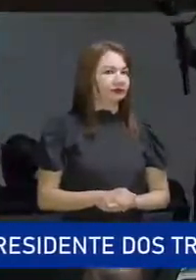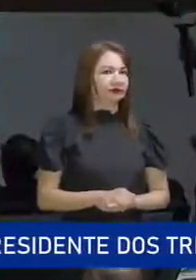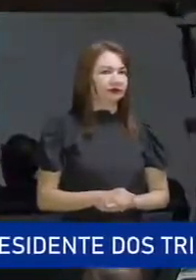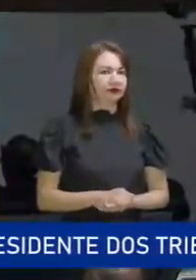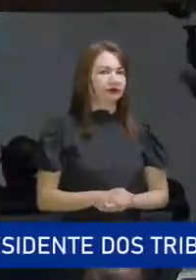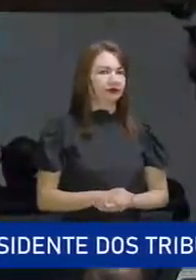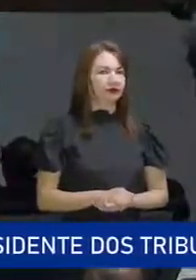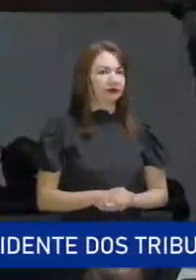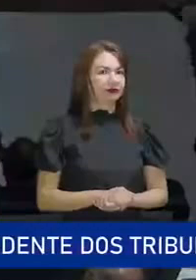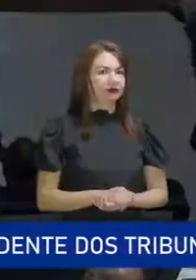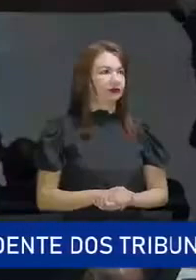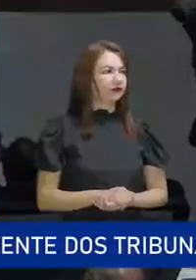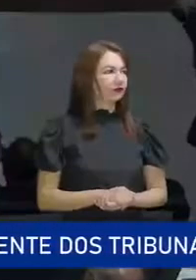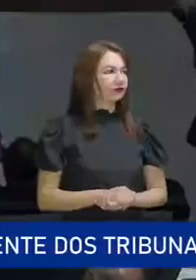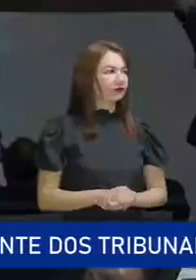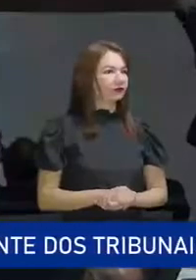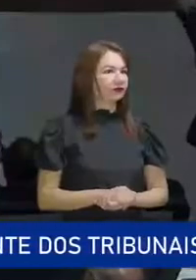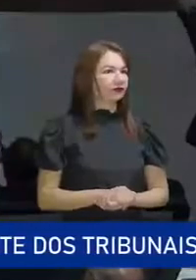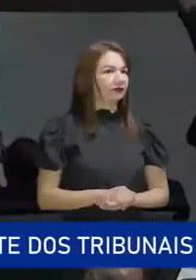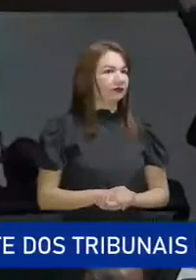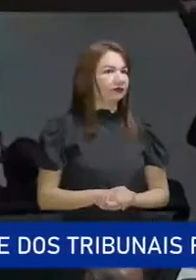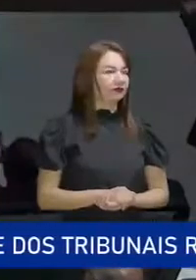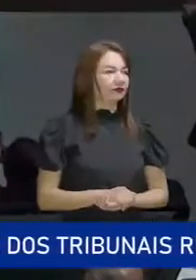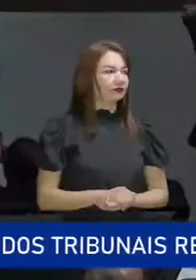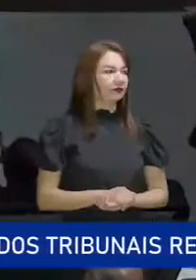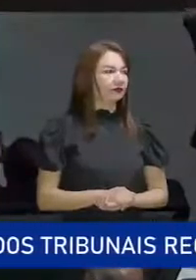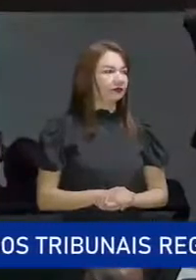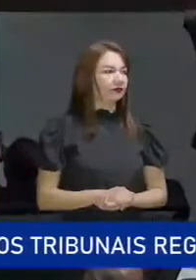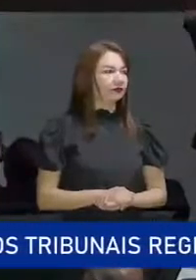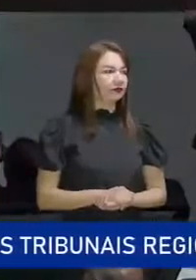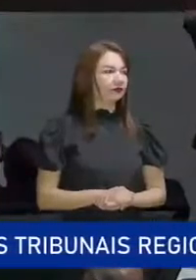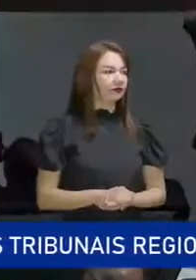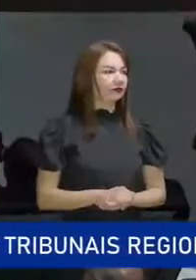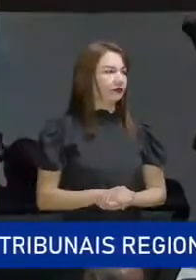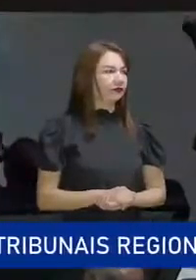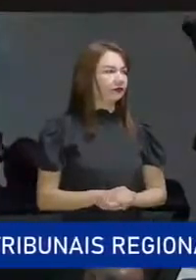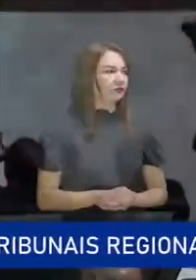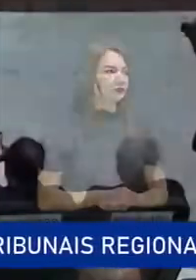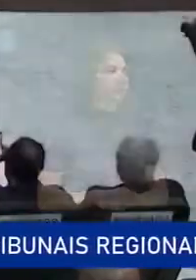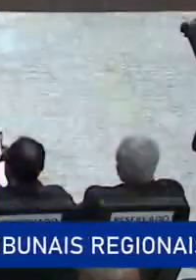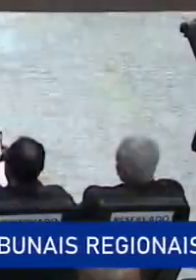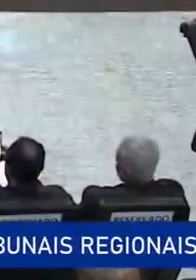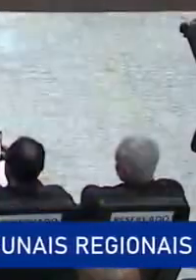Eles fazem uma fila em frente à mesa central.